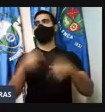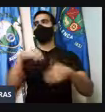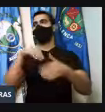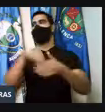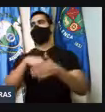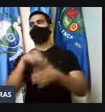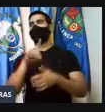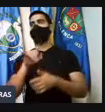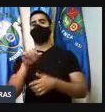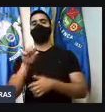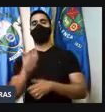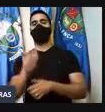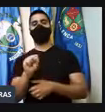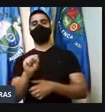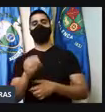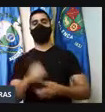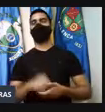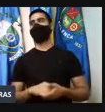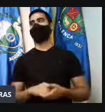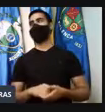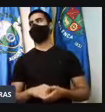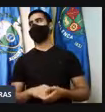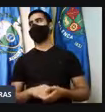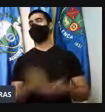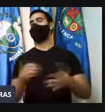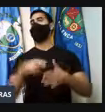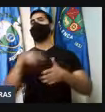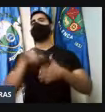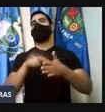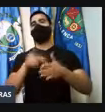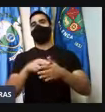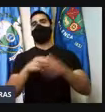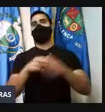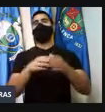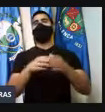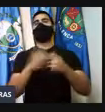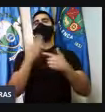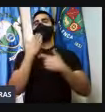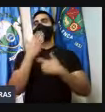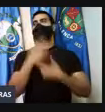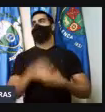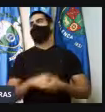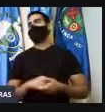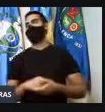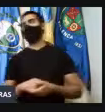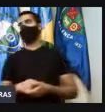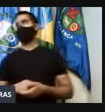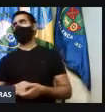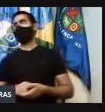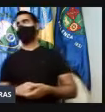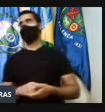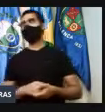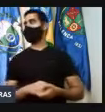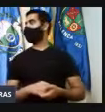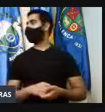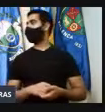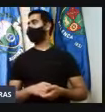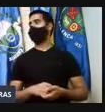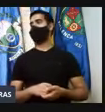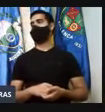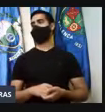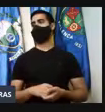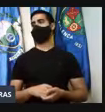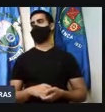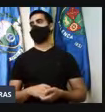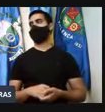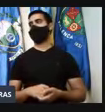dia 8/12/2020. Vamos agora para a leitura dos requerimentos. Tá. Já está com